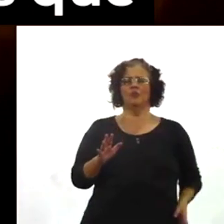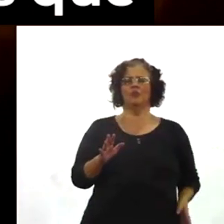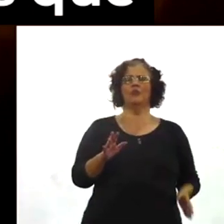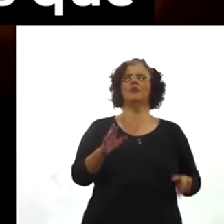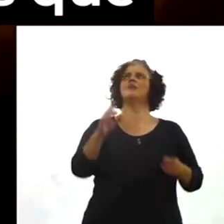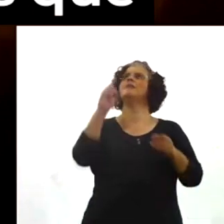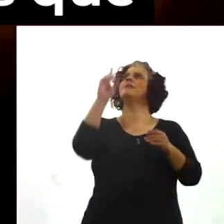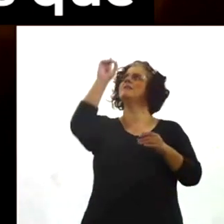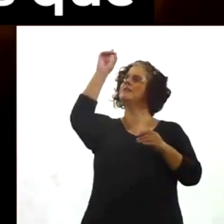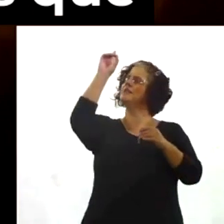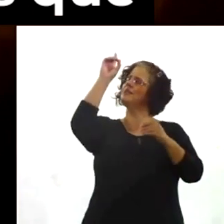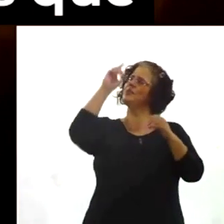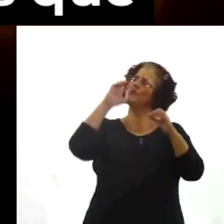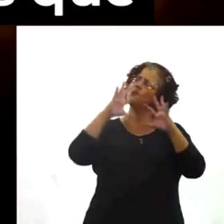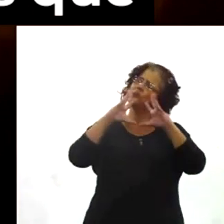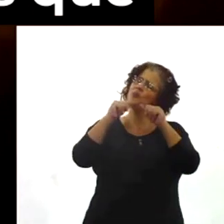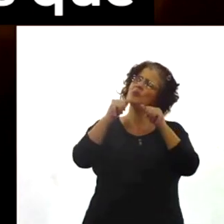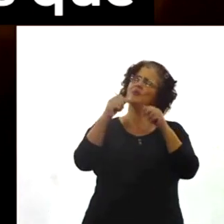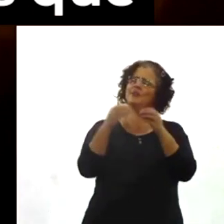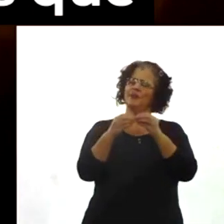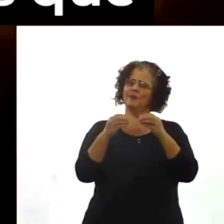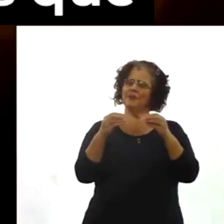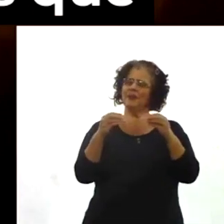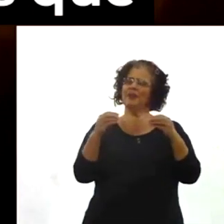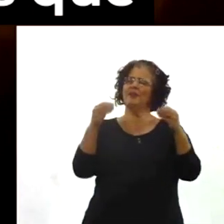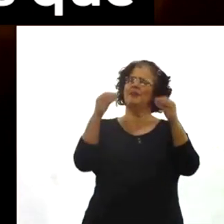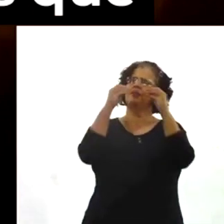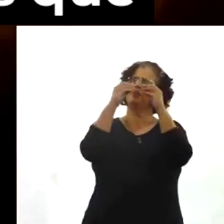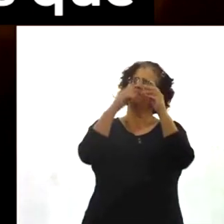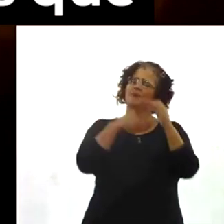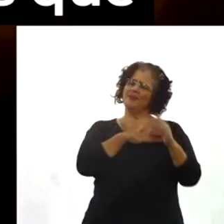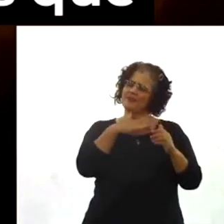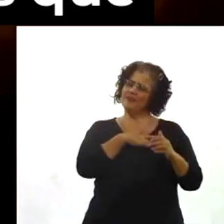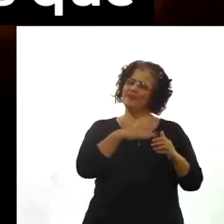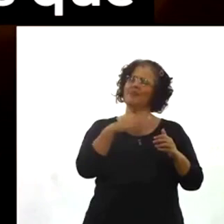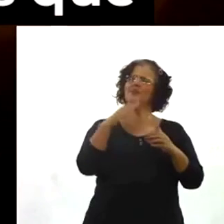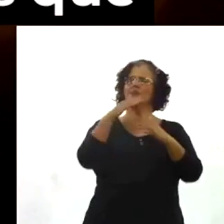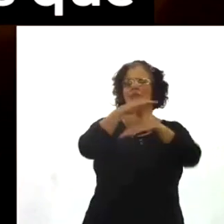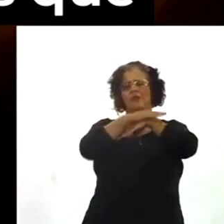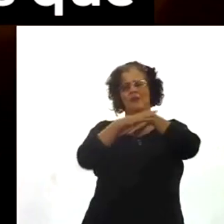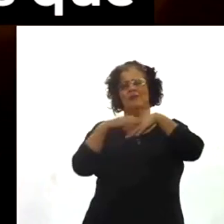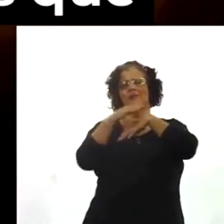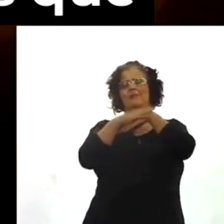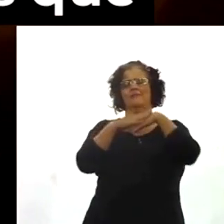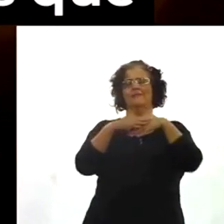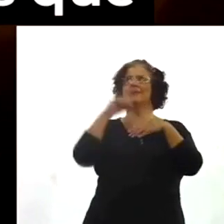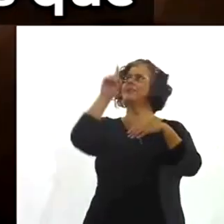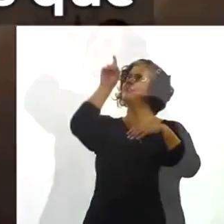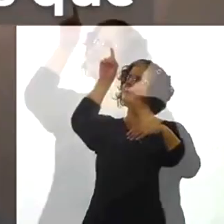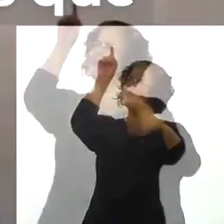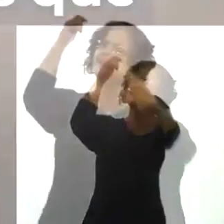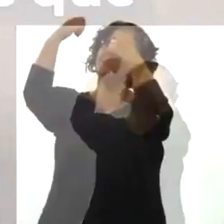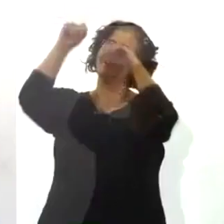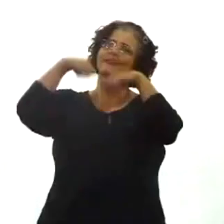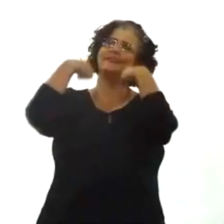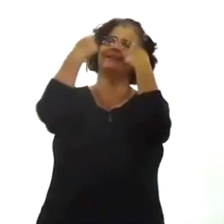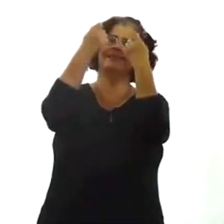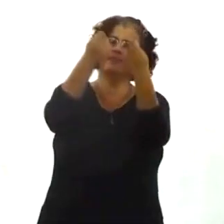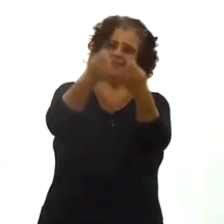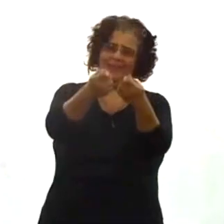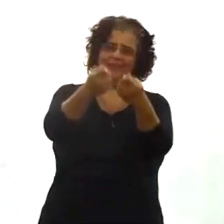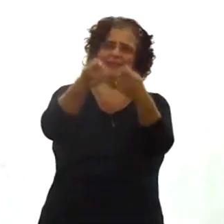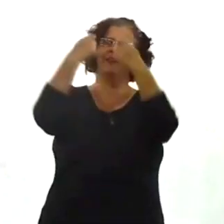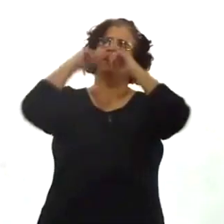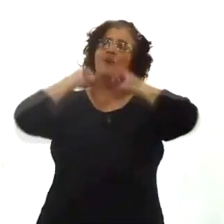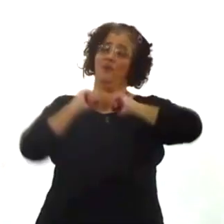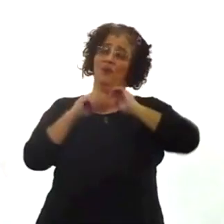toda a consolação. É Ele quem nos conforta em toda a nossa tribulação, para podermos consolar os que